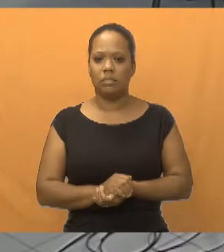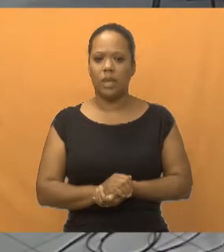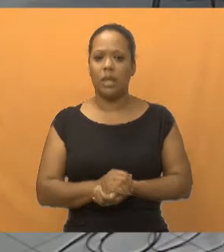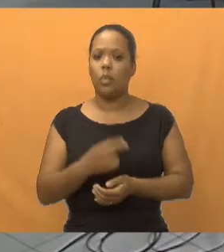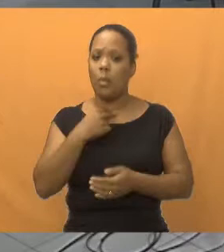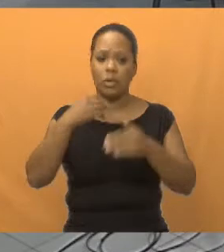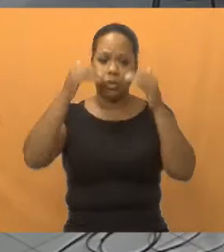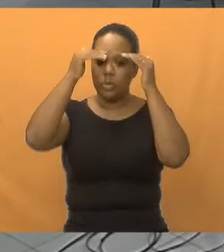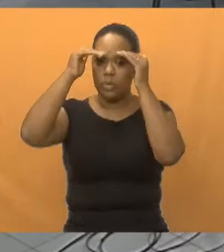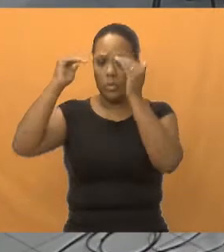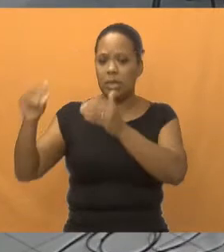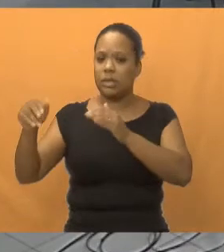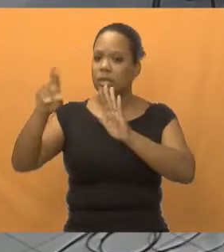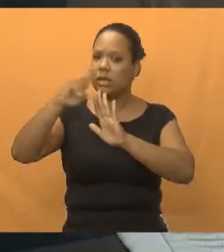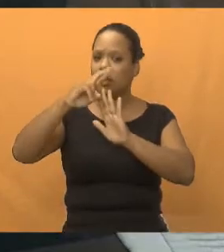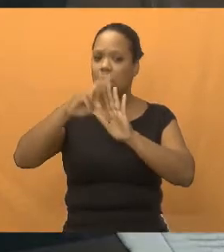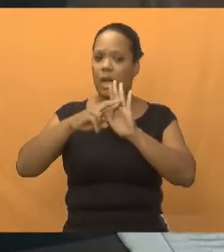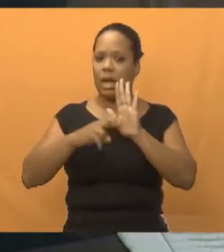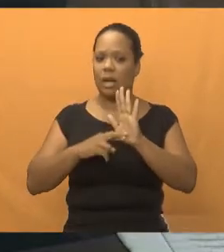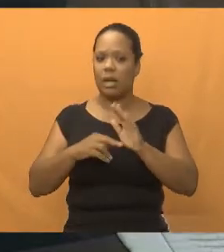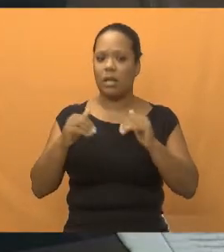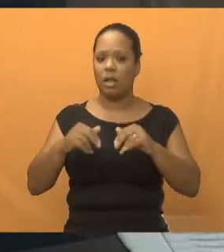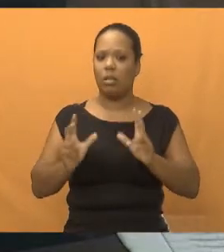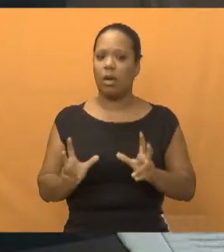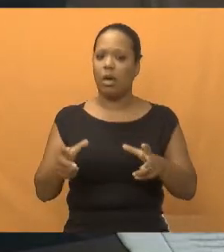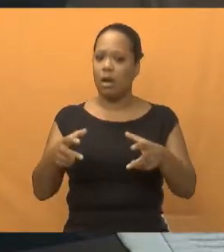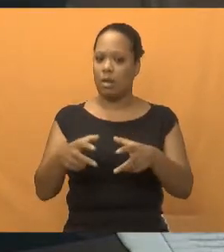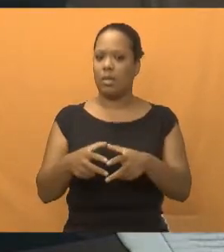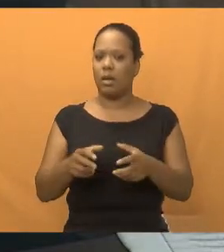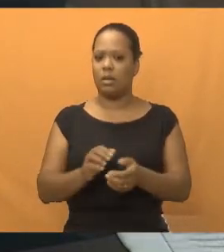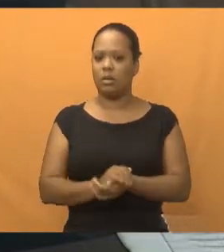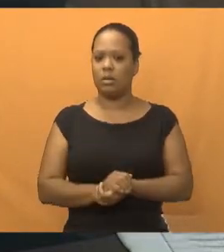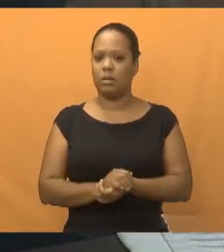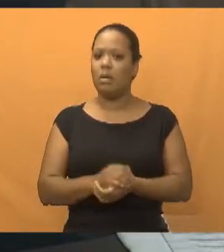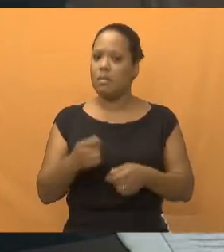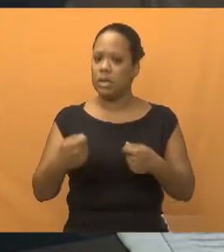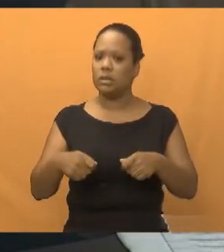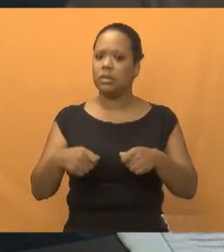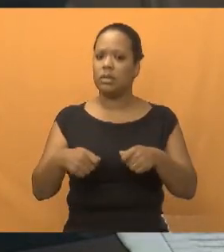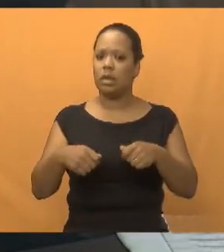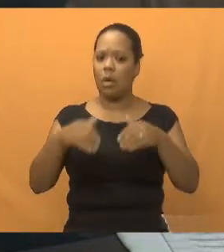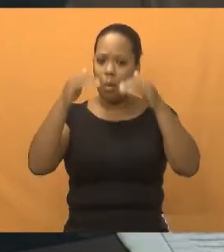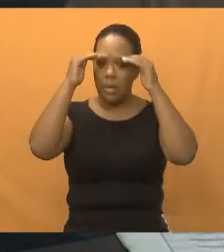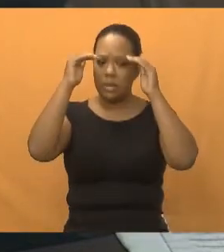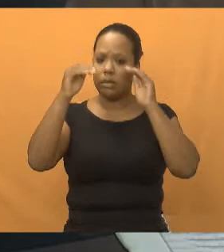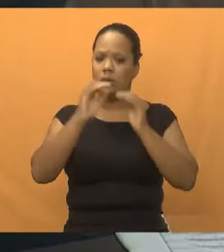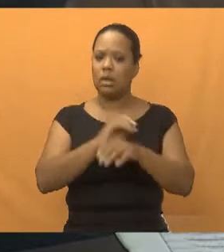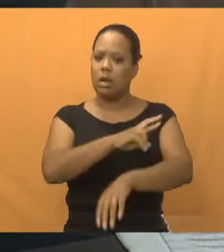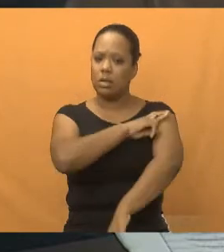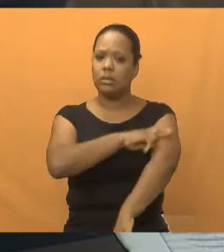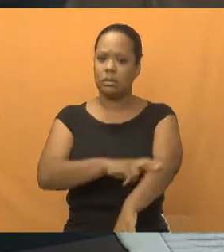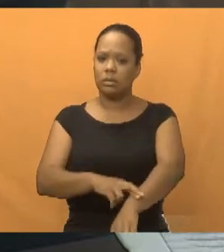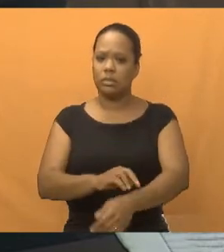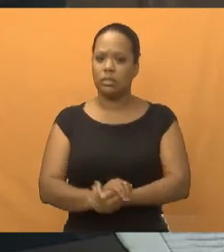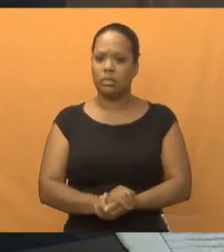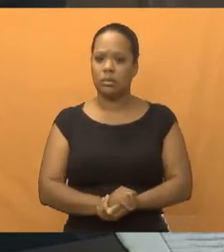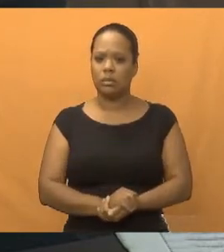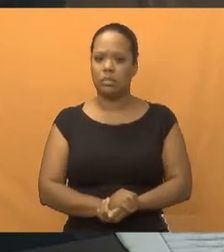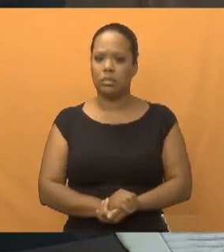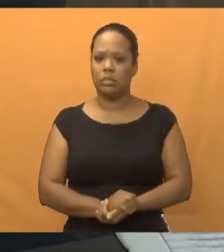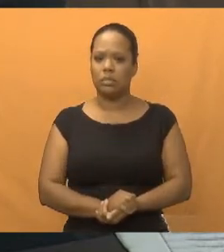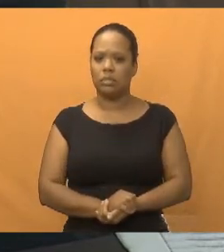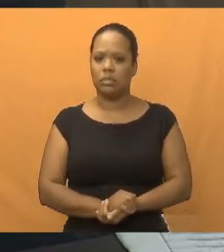as orientações da casa, né? Então, acho que é isso. Acho que a regra vale para todos. Se um descumpriu,